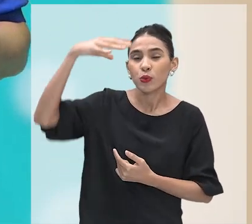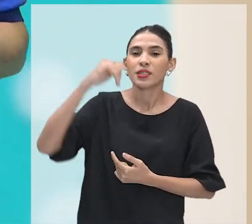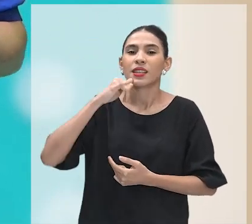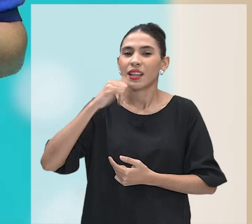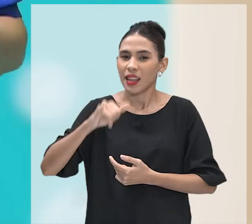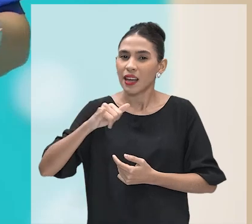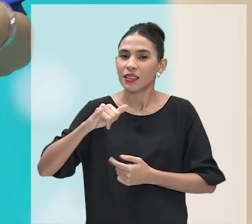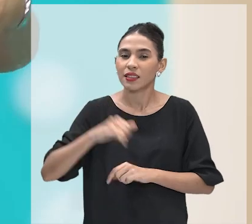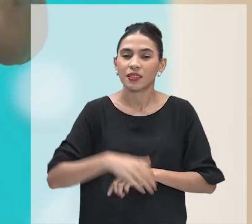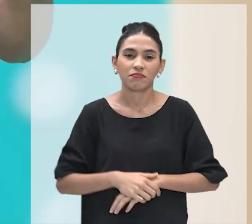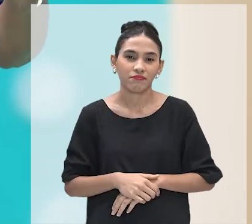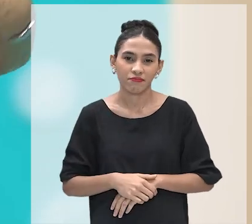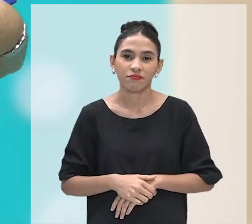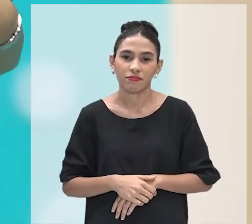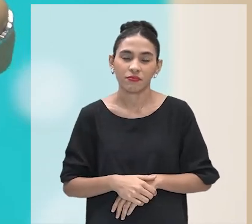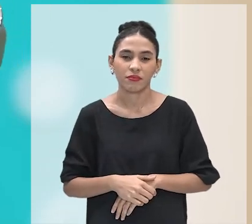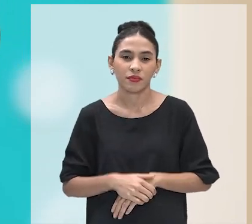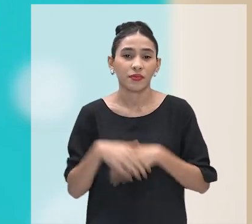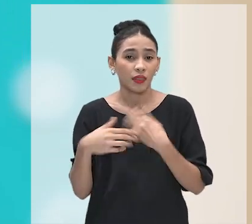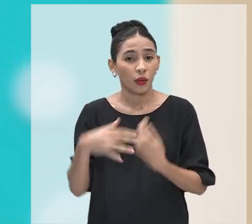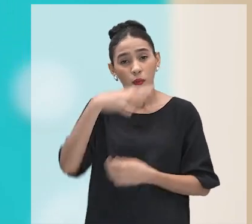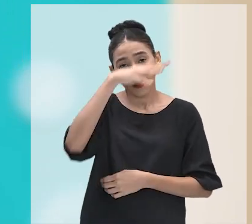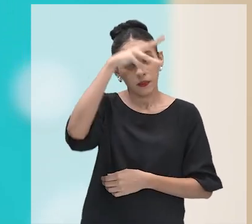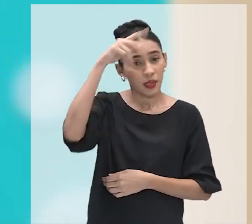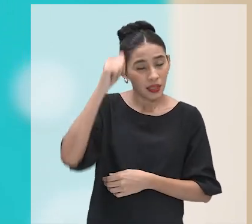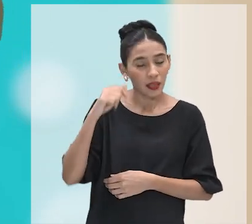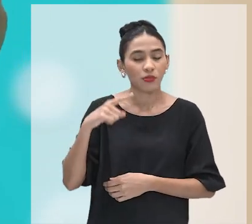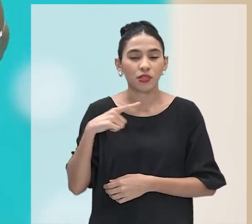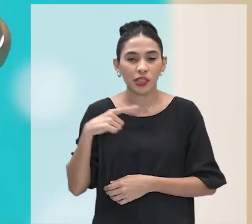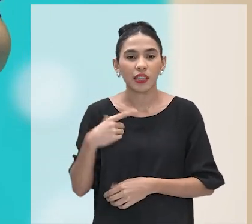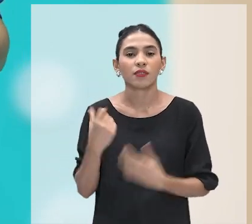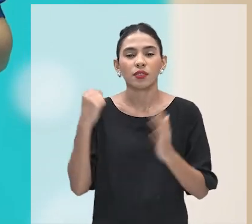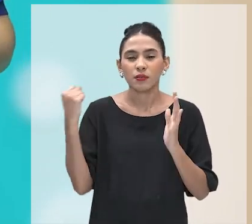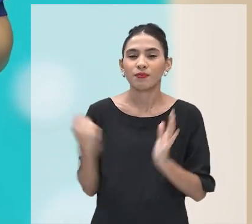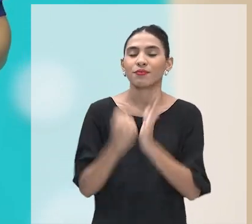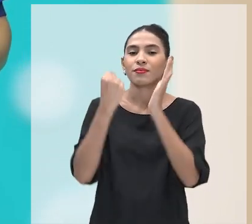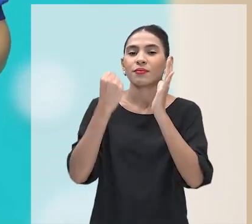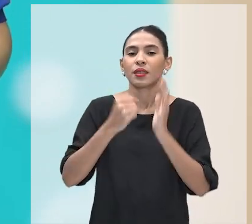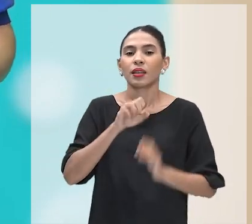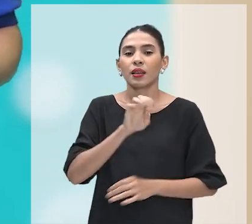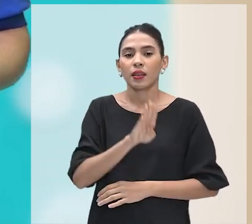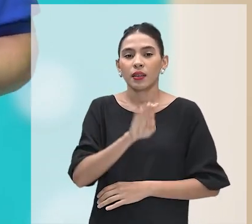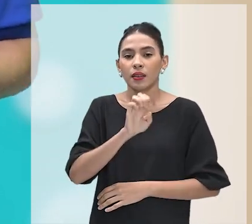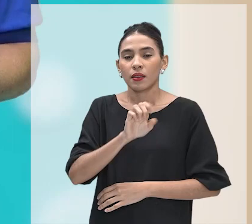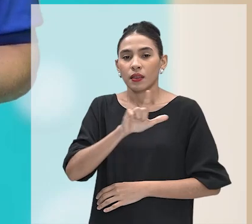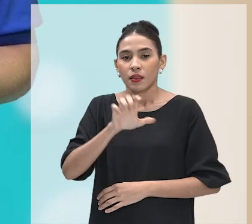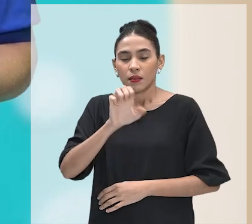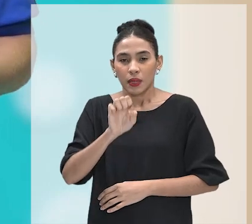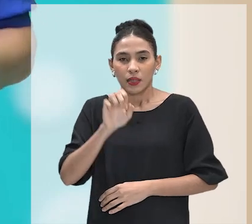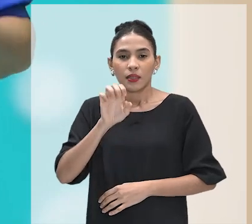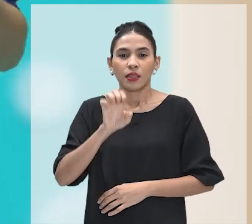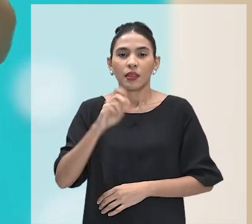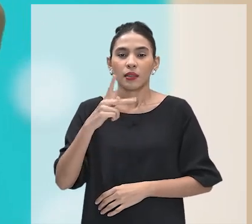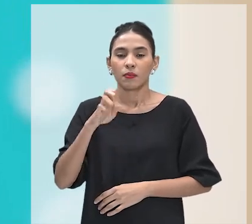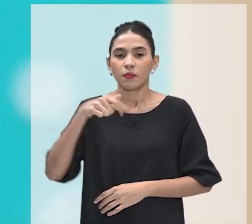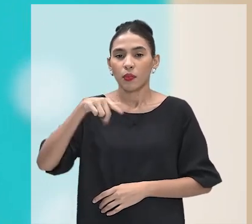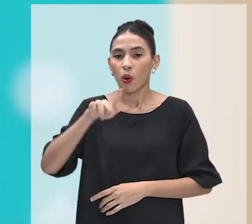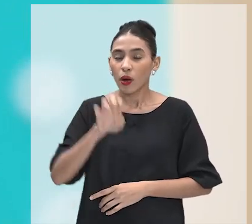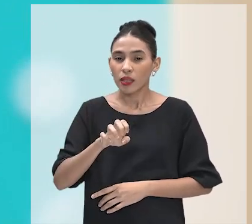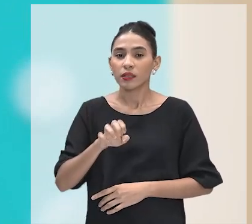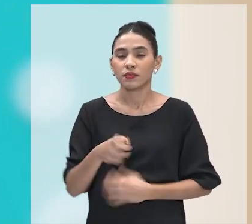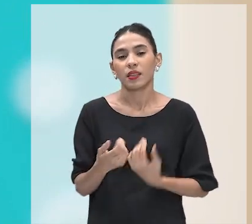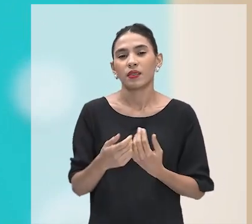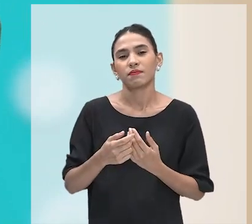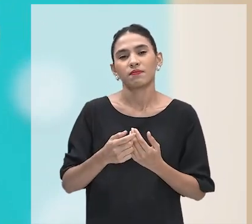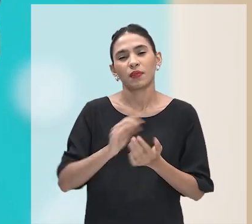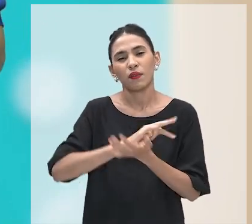elétrica, né? Então, Manaus ele teve esse momento da Belle Époque, então os artistas vinham para cá, faziam questão de